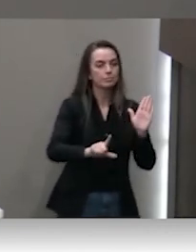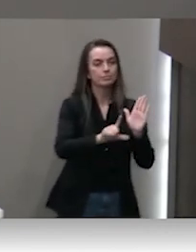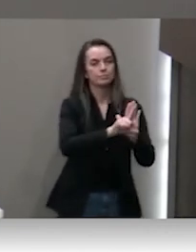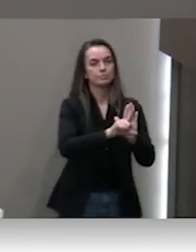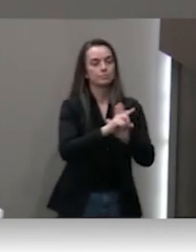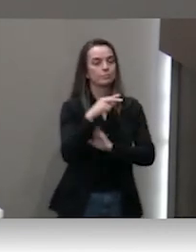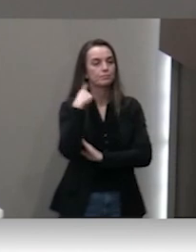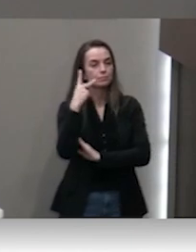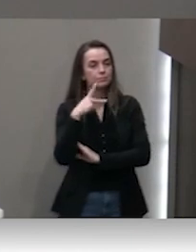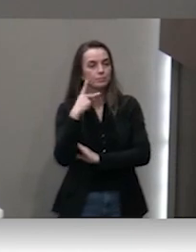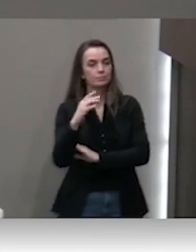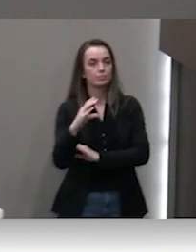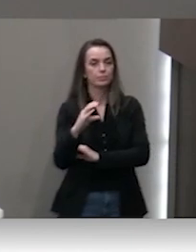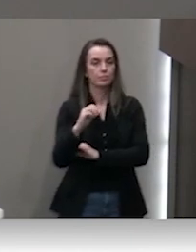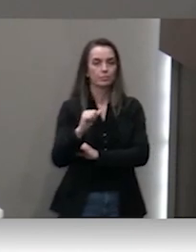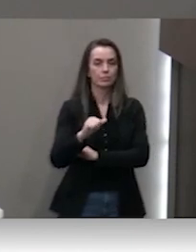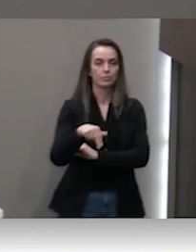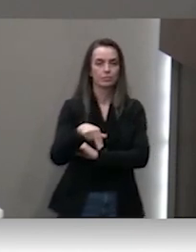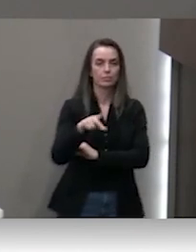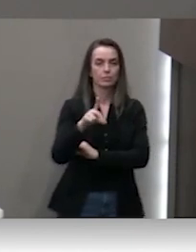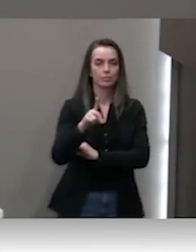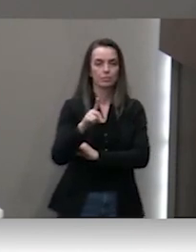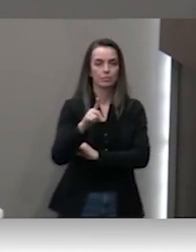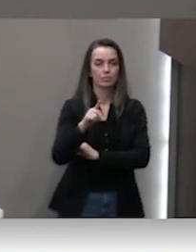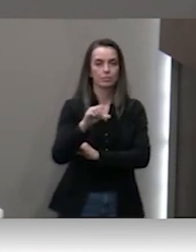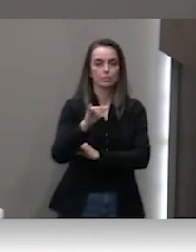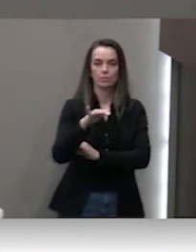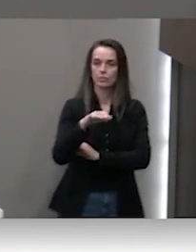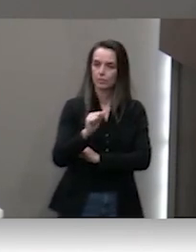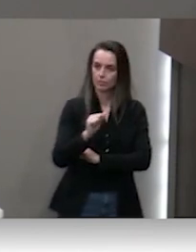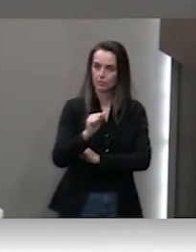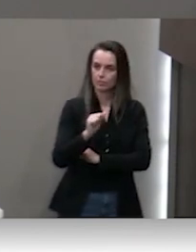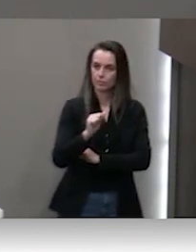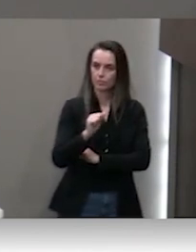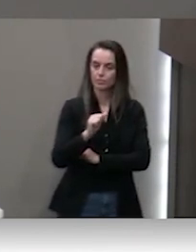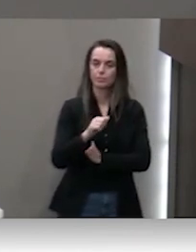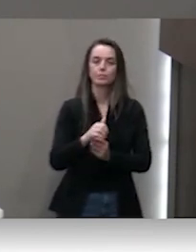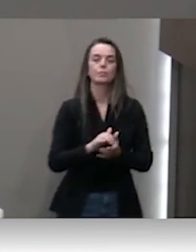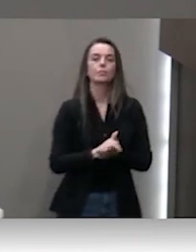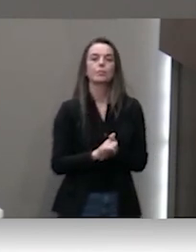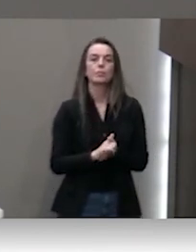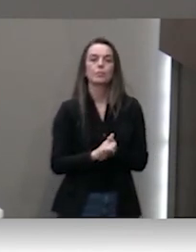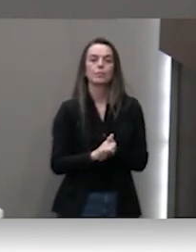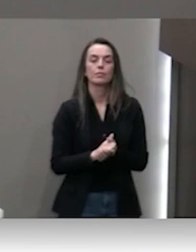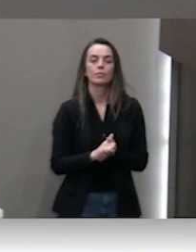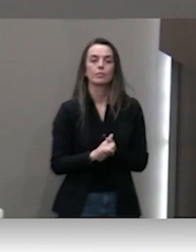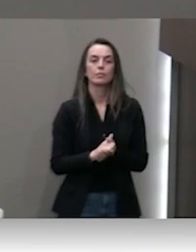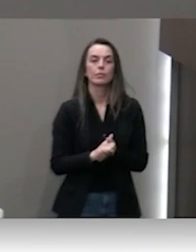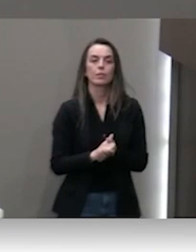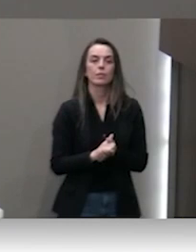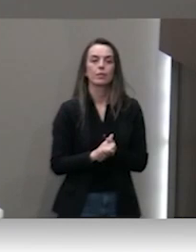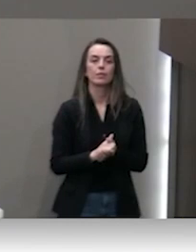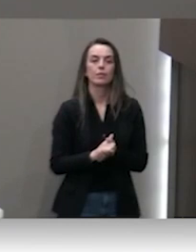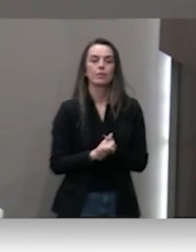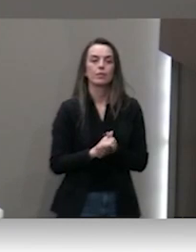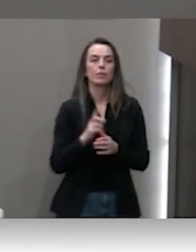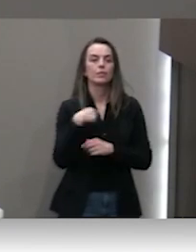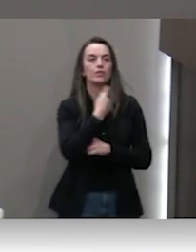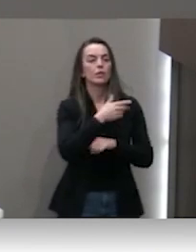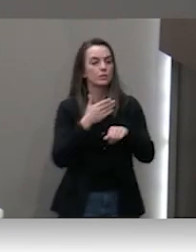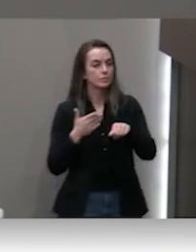Rodinei Candeia. Como disse a nossa colega Regina, nós, ao